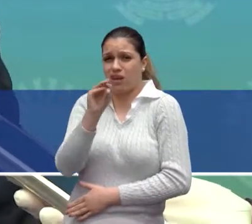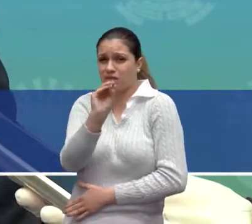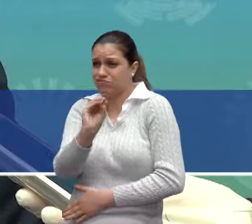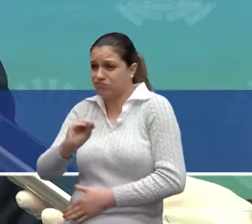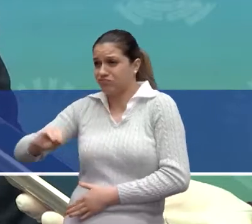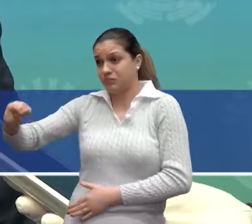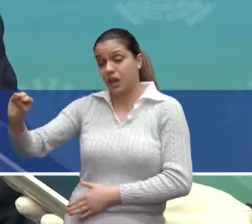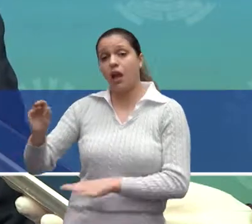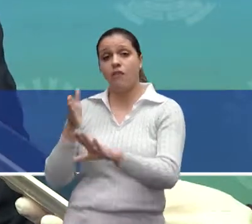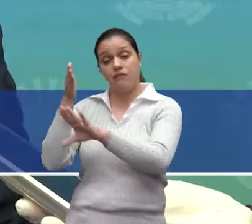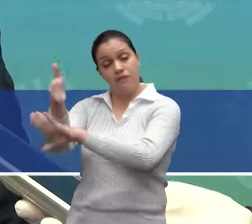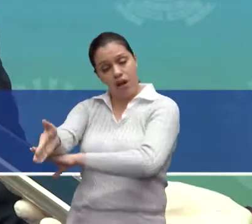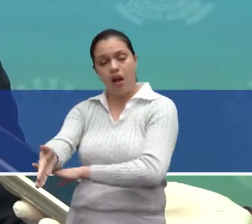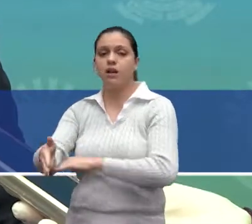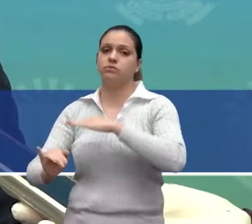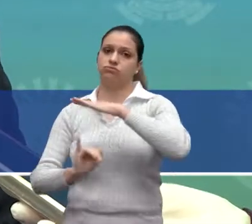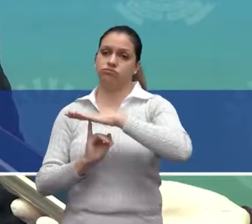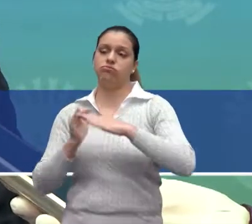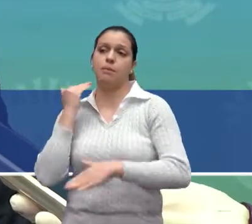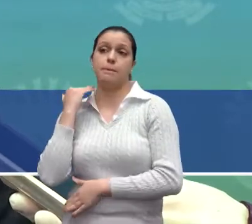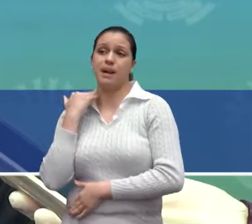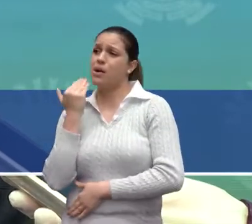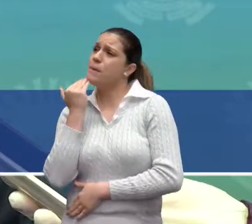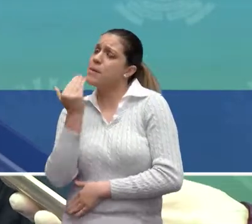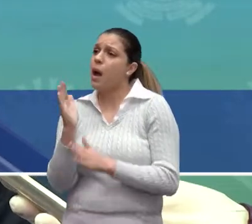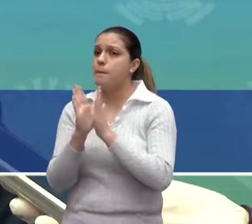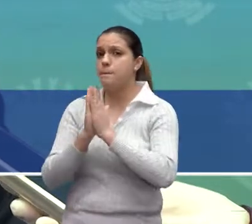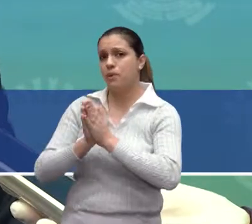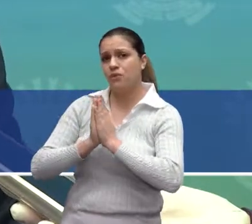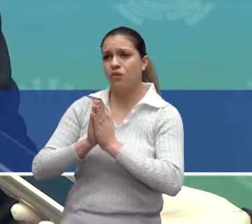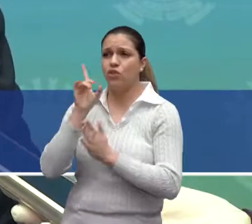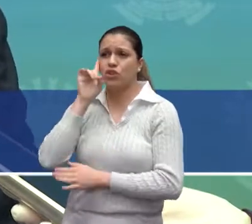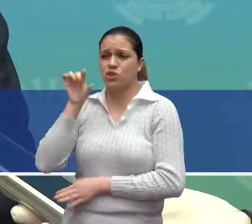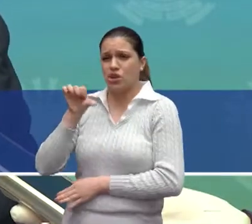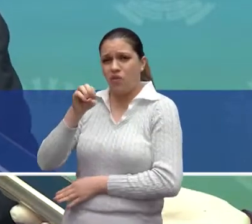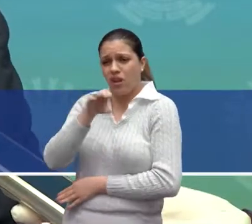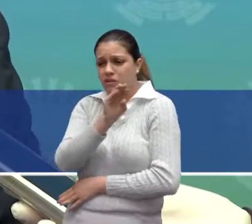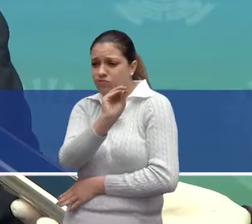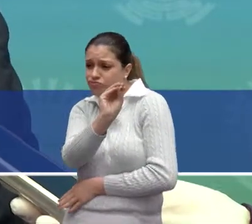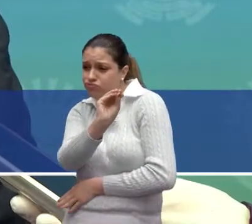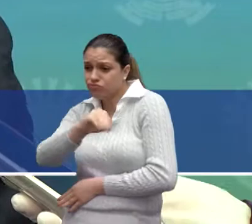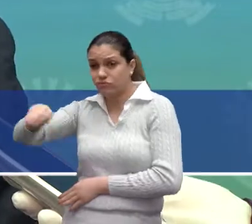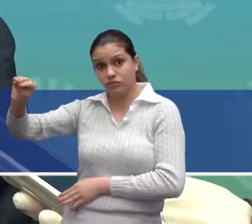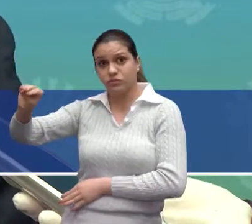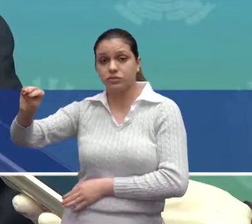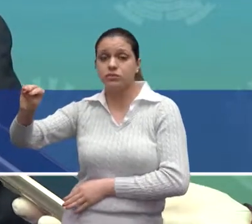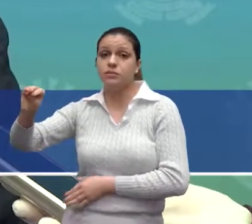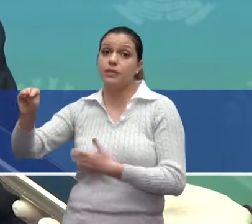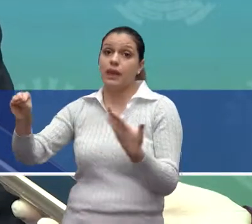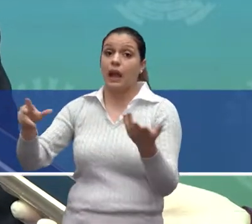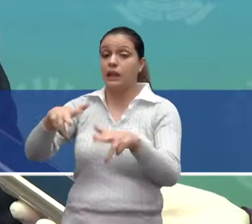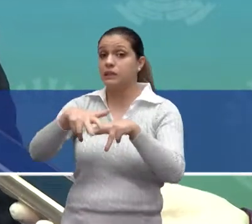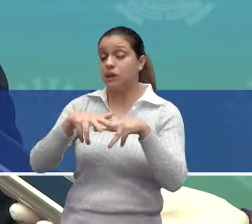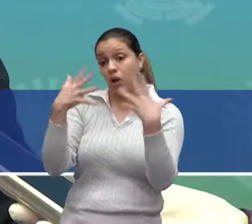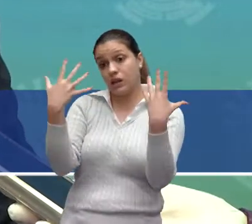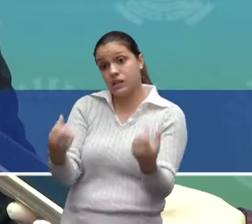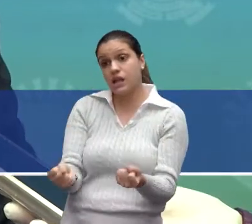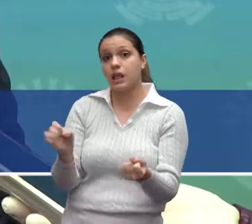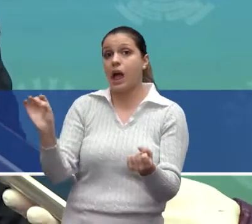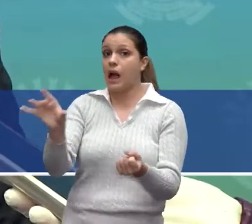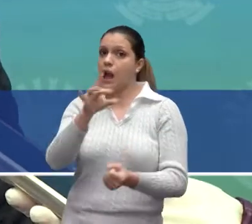período de 90 dias, que ele vá até a instituição e peça, então, essa suspensão. Então, ele facultou cada